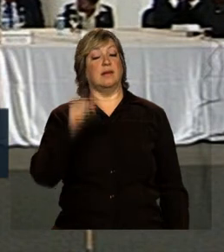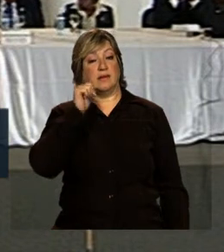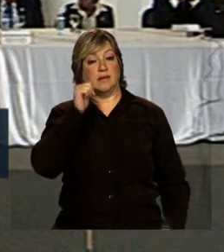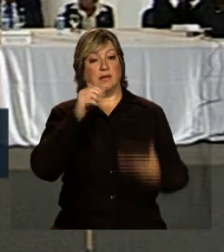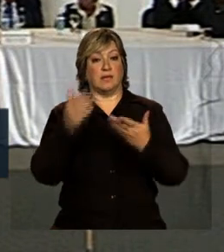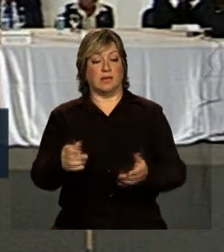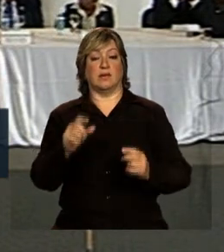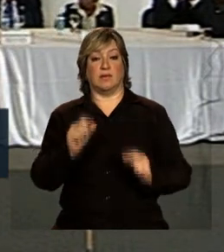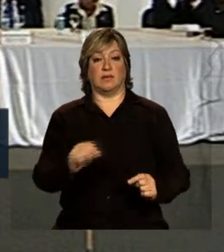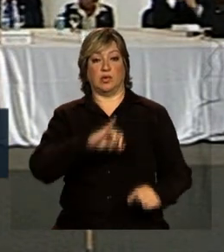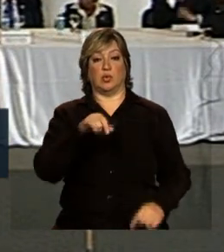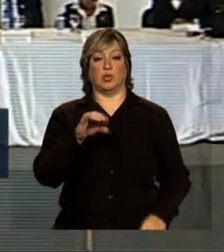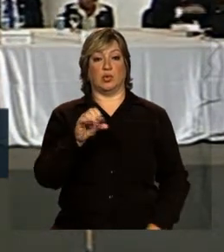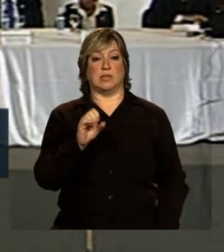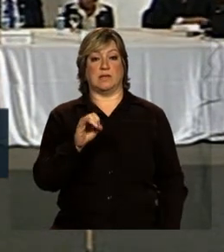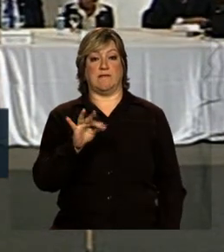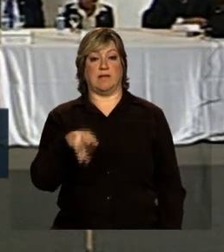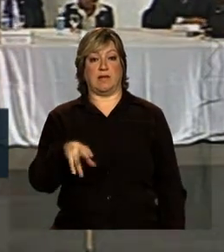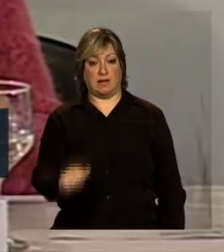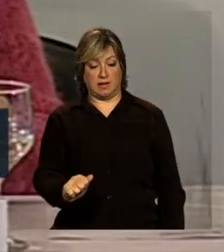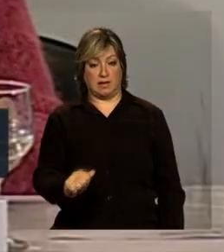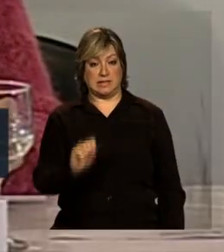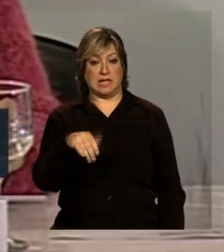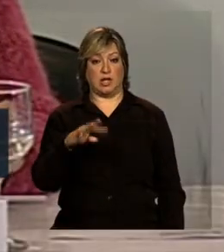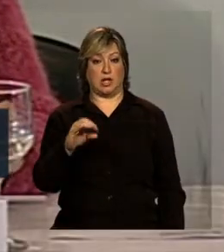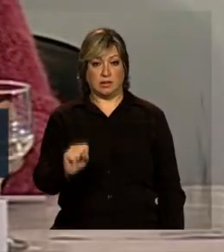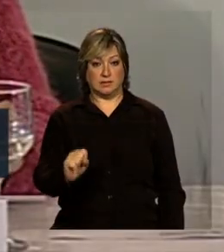senhora Josefina Serra dos Santos.